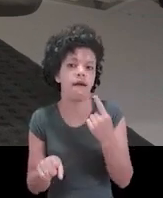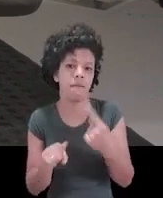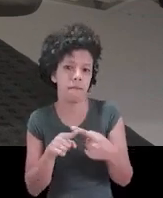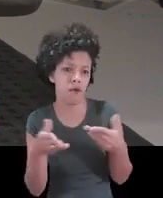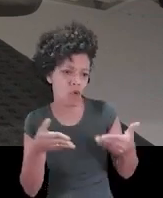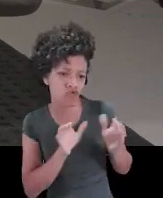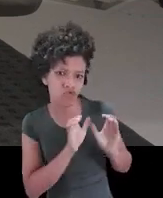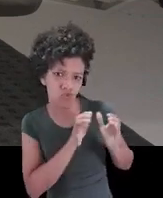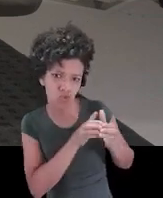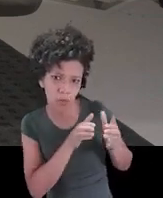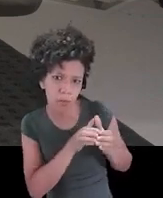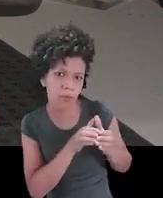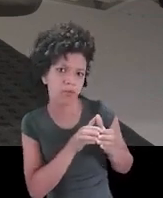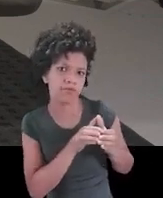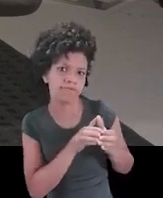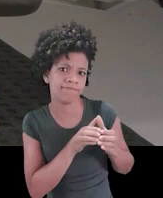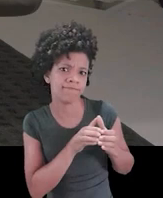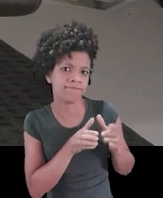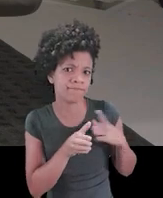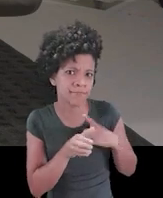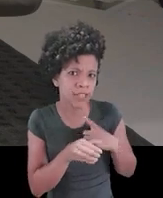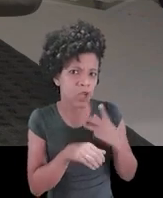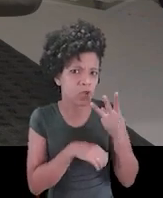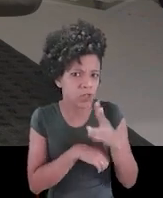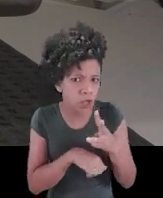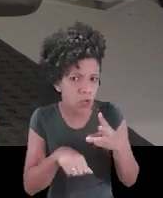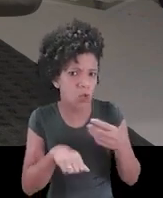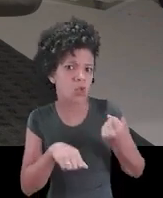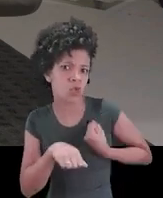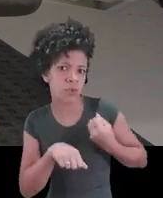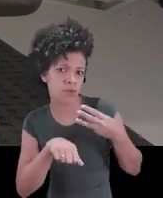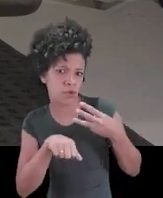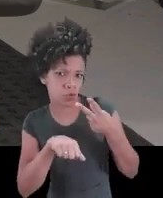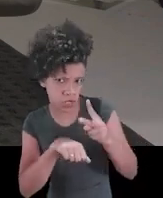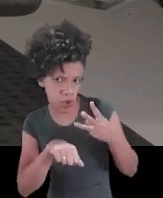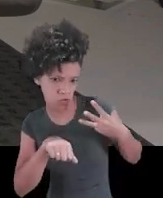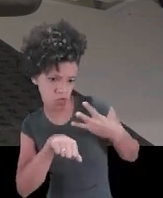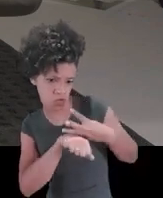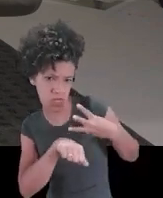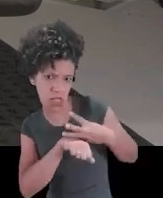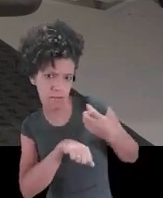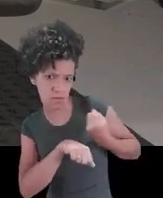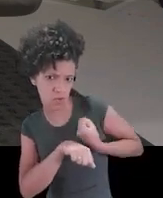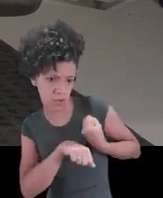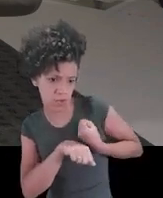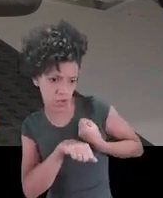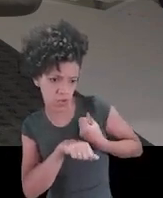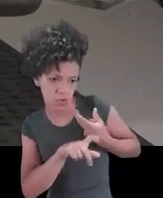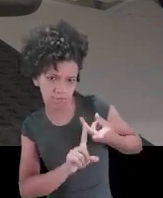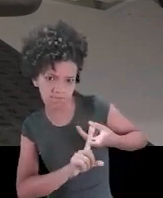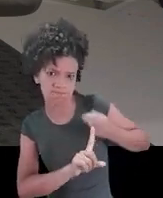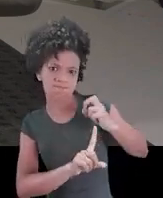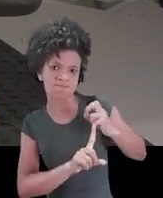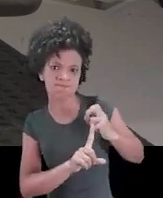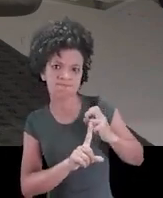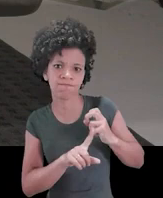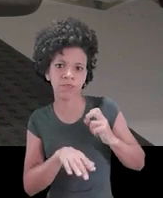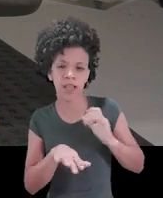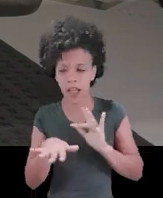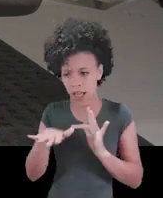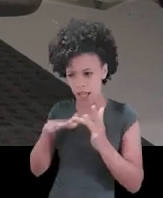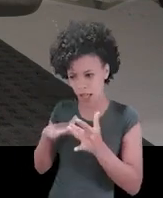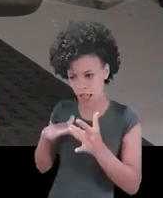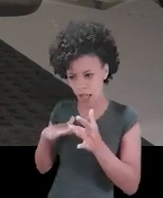estão de alguma forma desativando o seu chip ativa para eles e aí eles fazem a